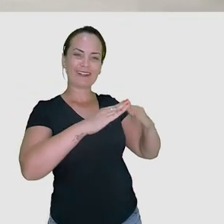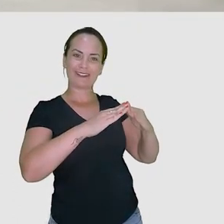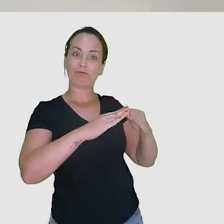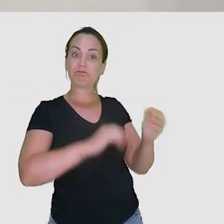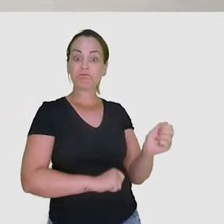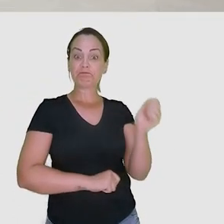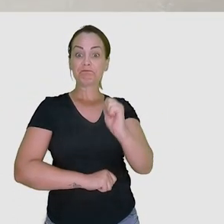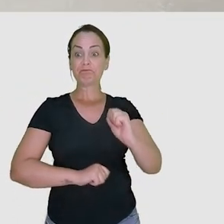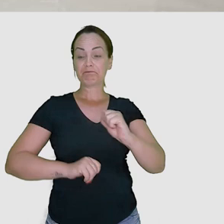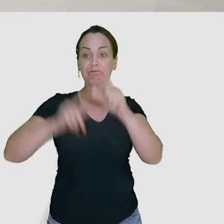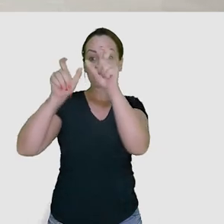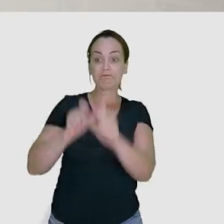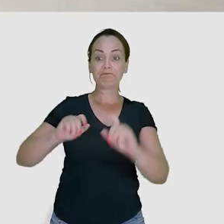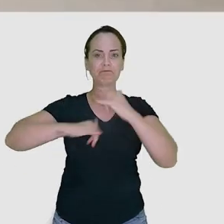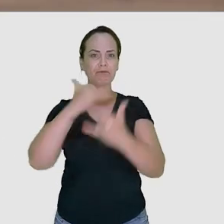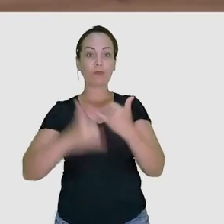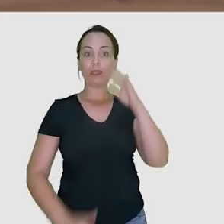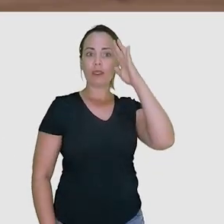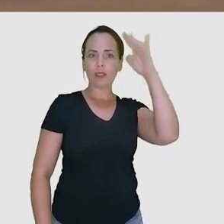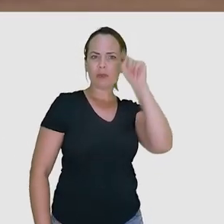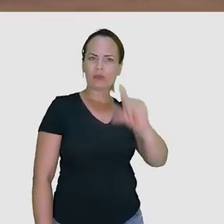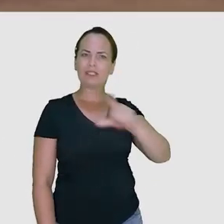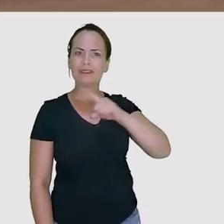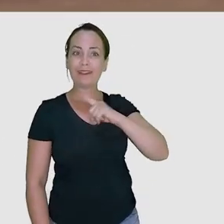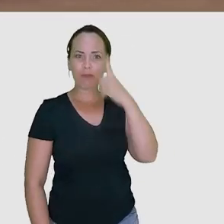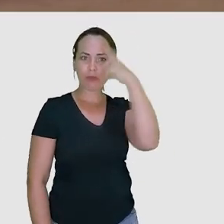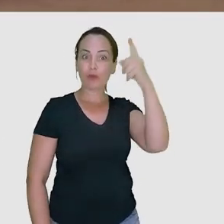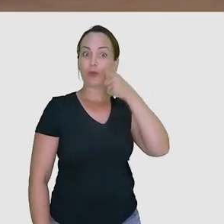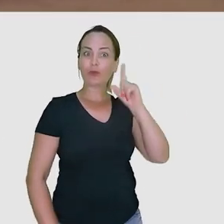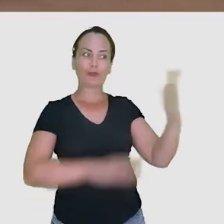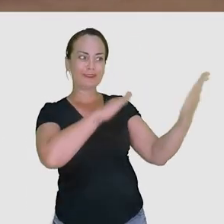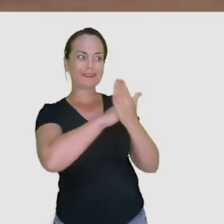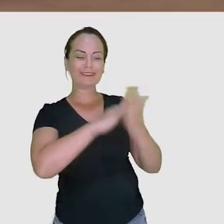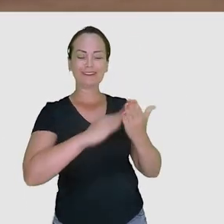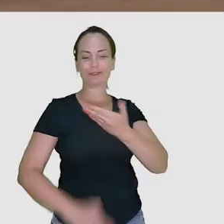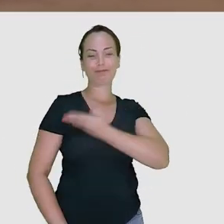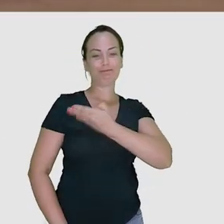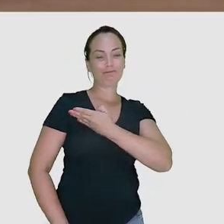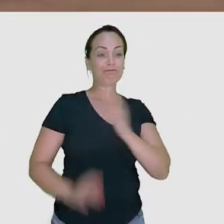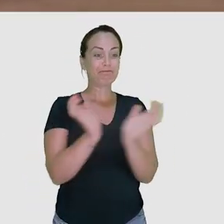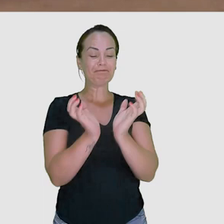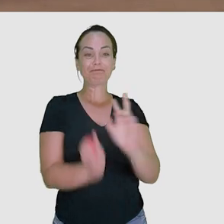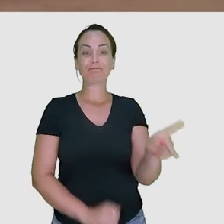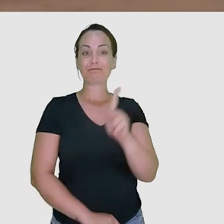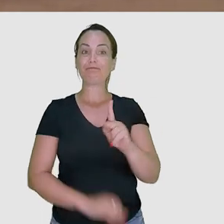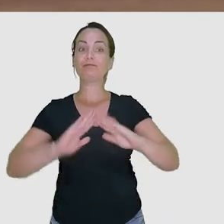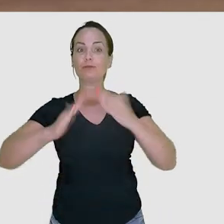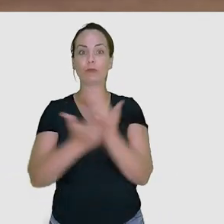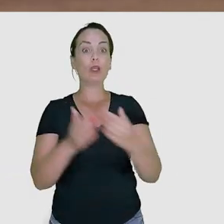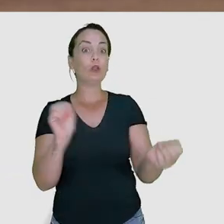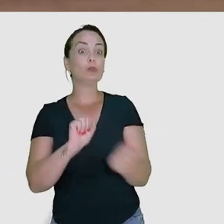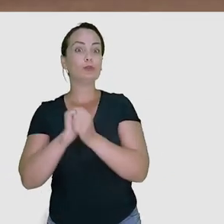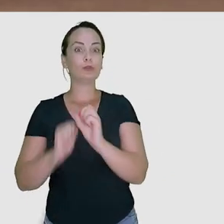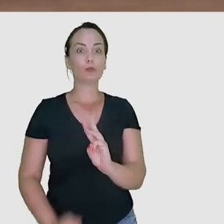materiais encontrados em casa para serem animados e incluídos como personagens nos jogos. Imagina você ter uma ideia e conseguir, com a ajuda